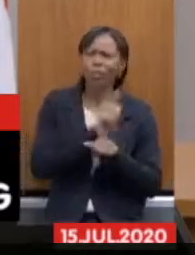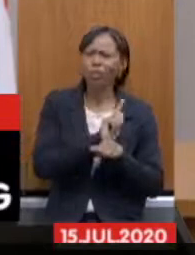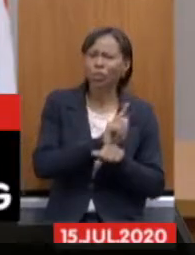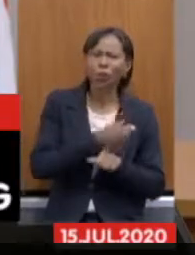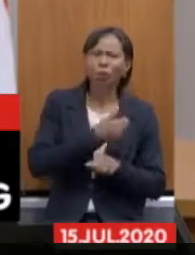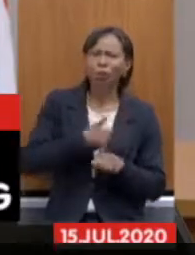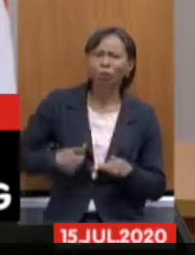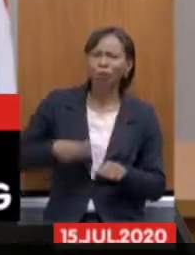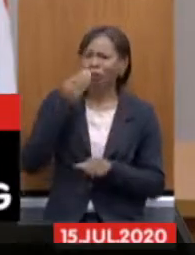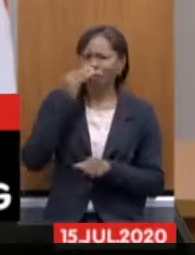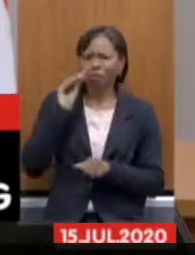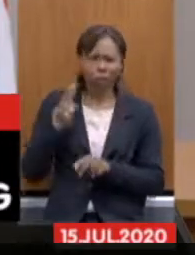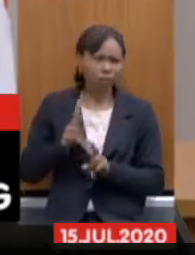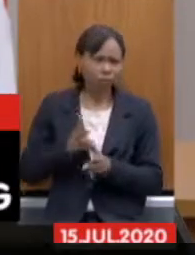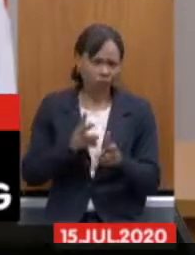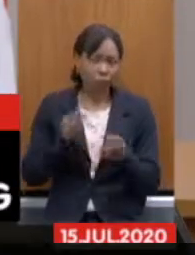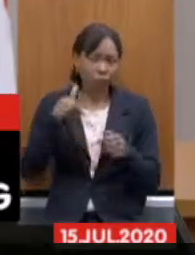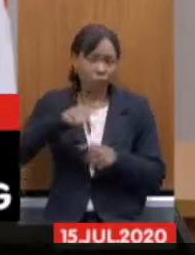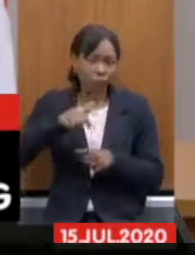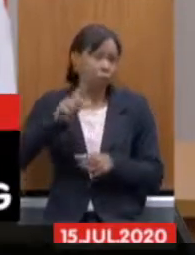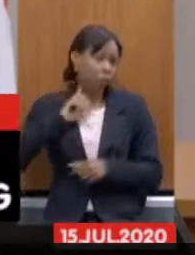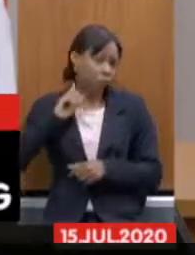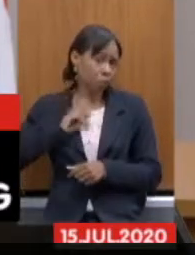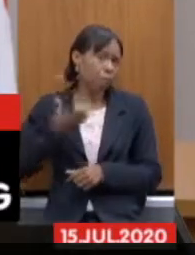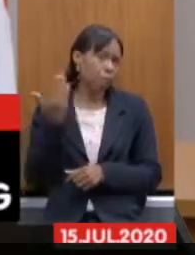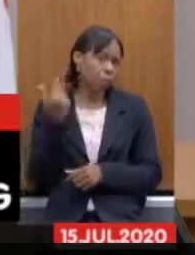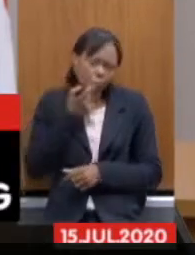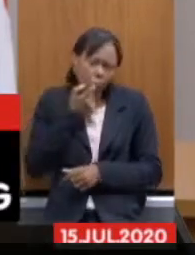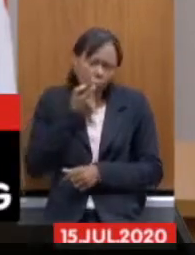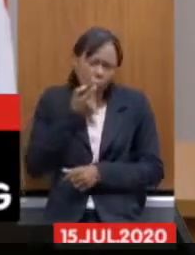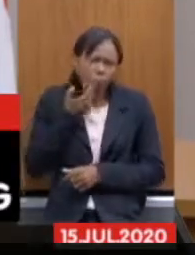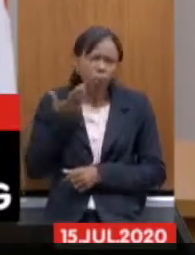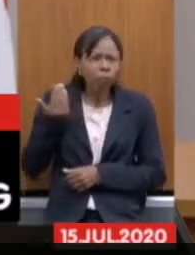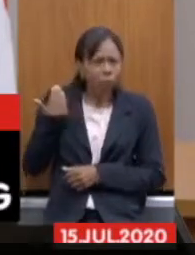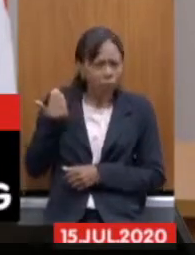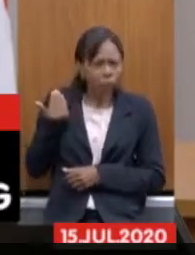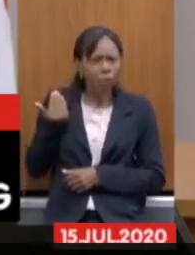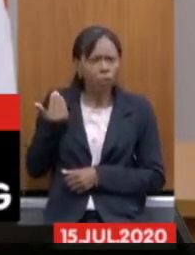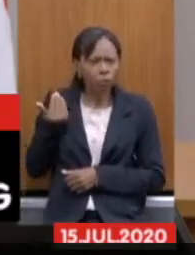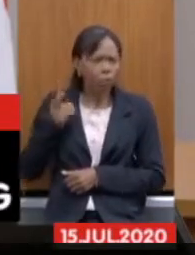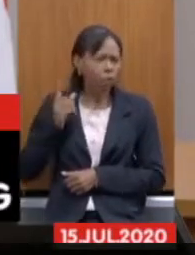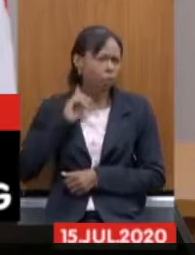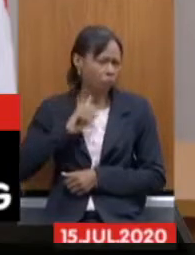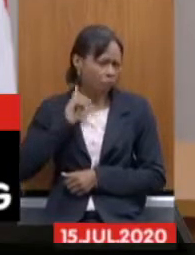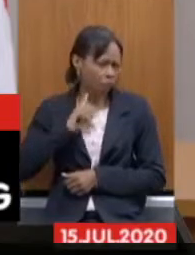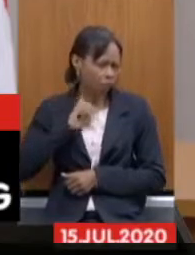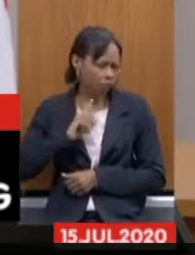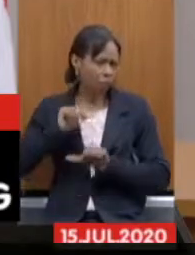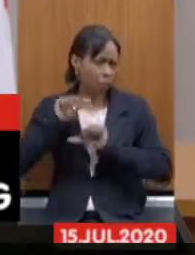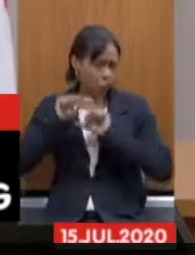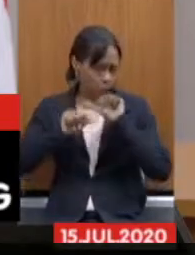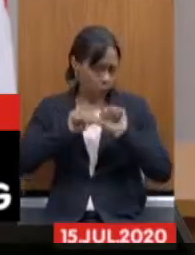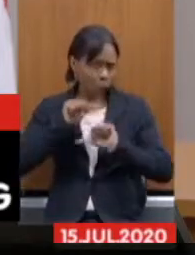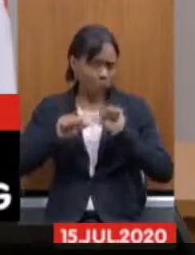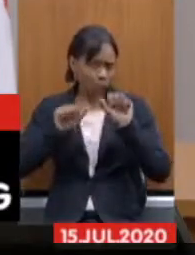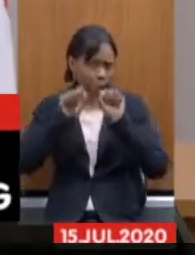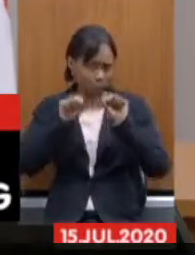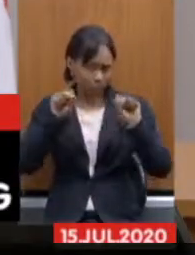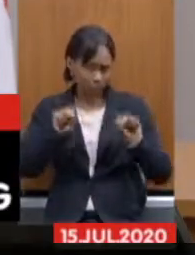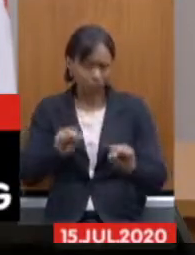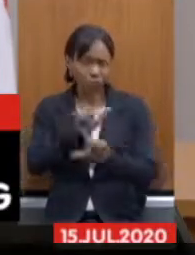e aqui em minas mesmo no passado recente e nós mudamos o sistema